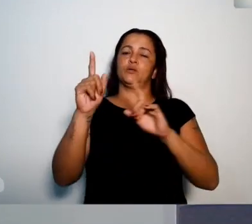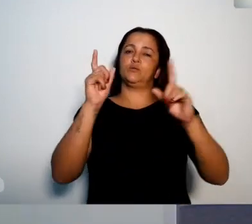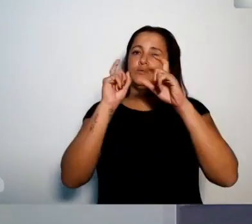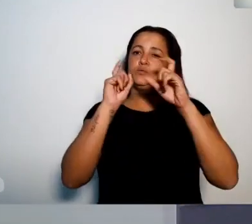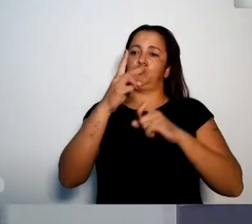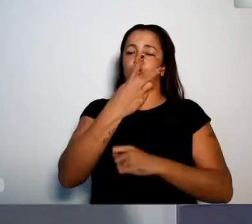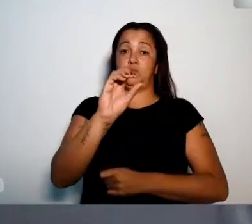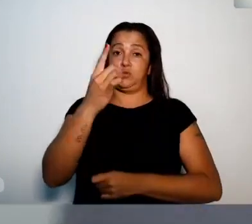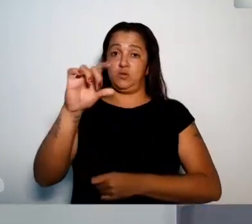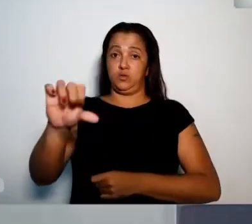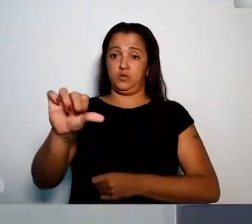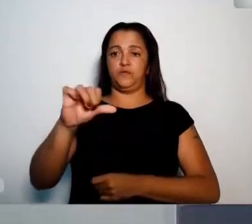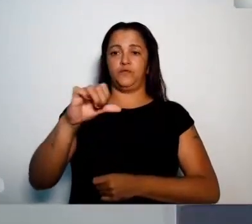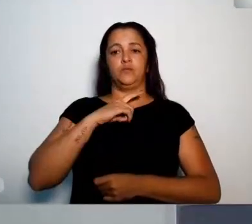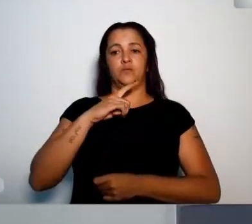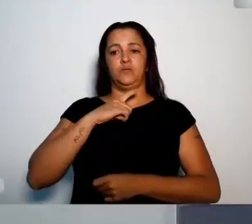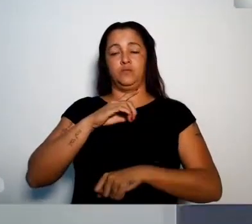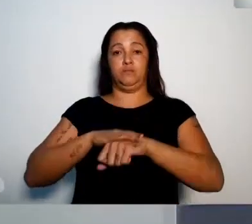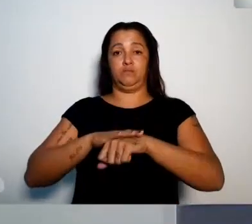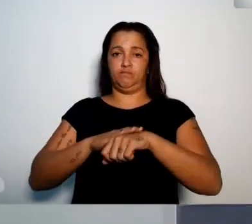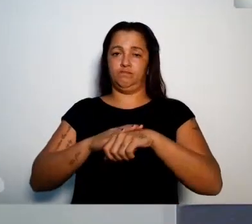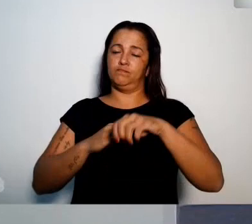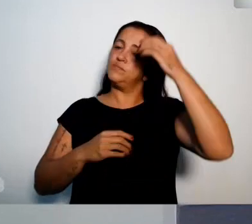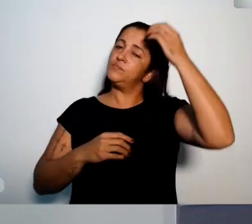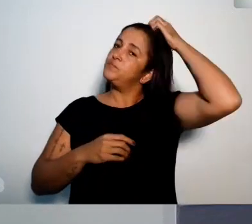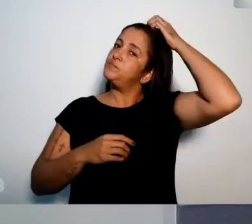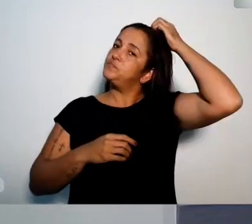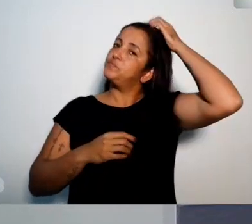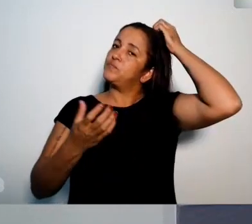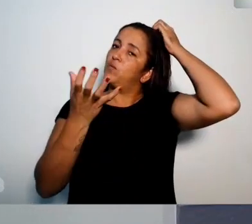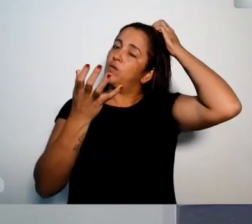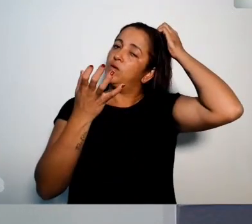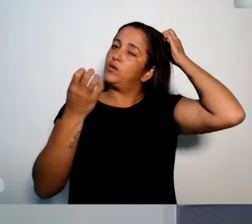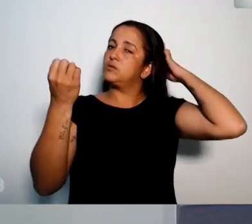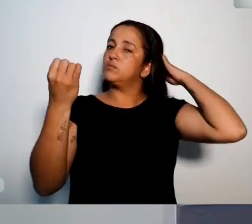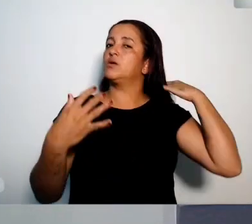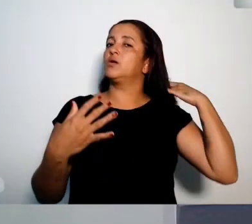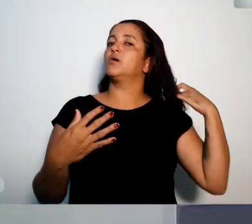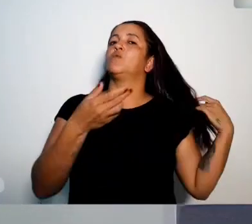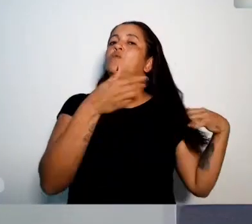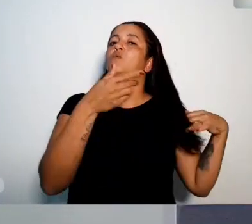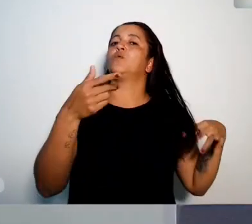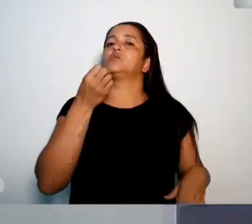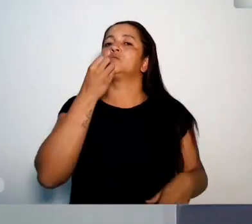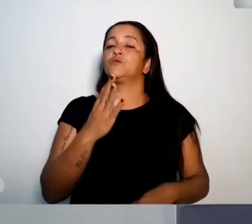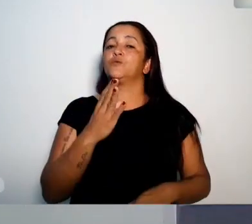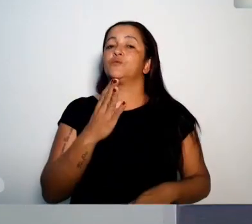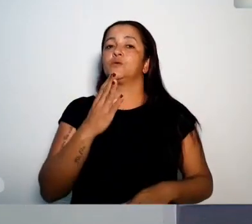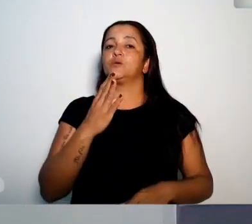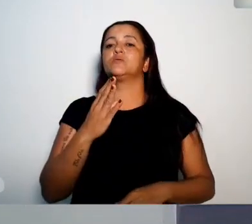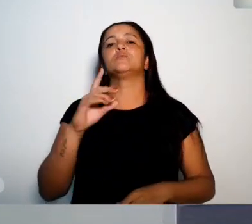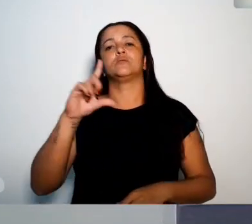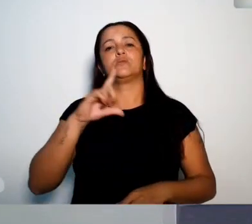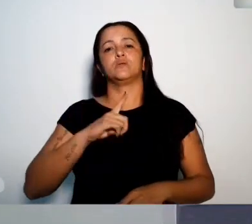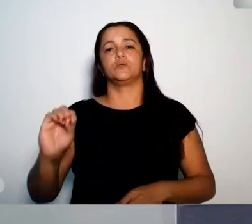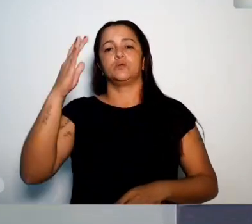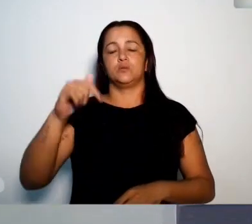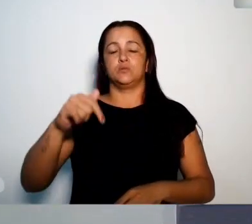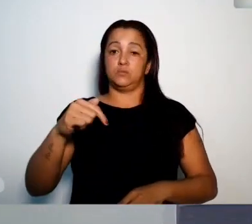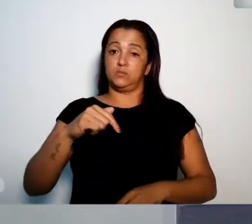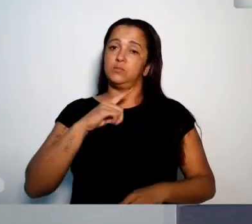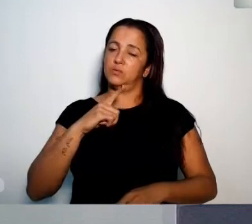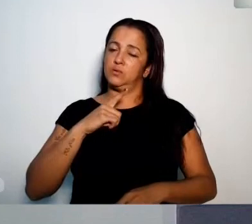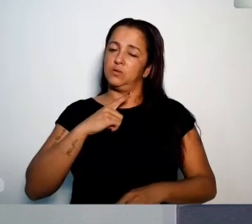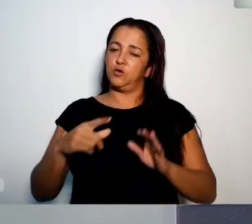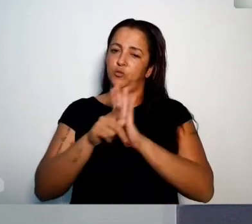2019. Eu quero falar das coisas boas que aconteceram e que eu pude solicitar